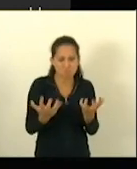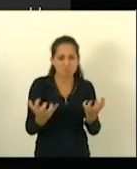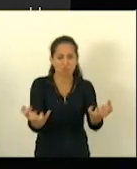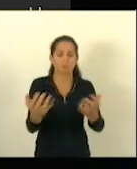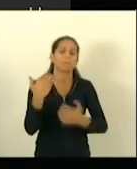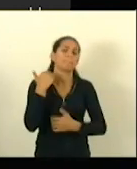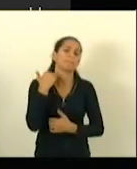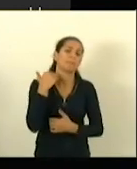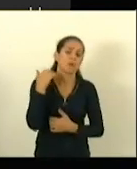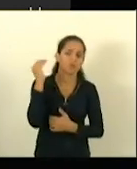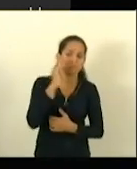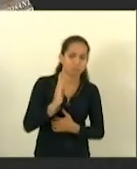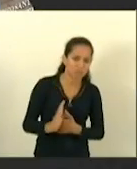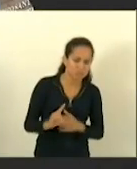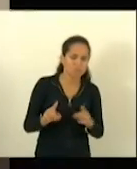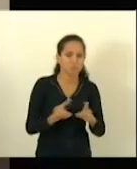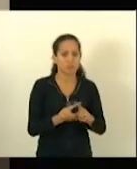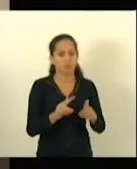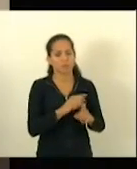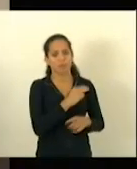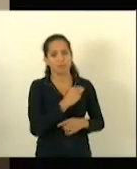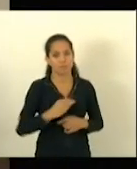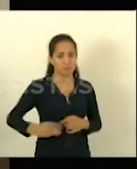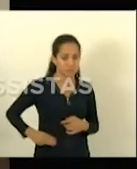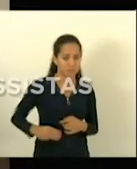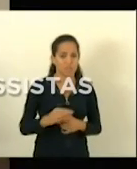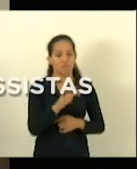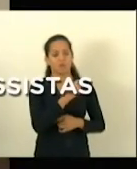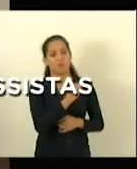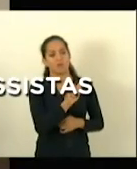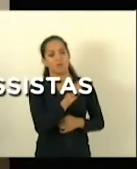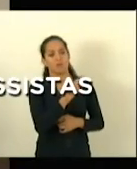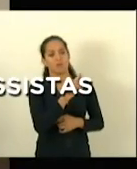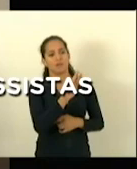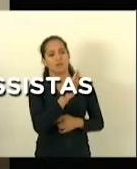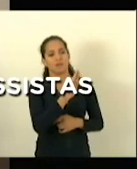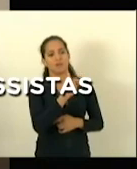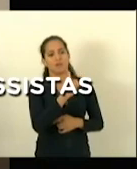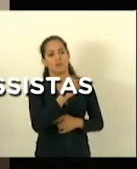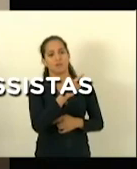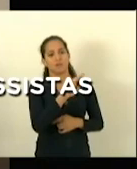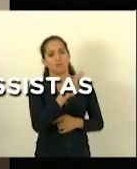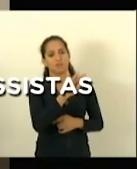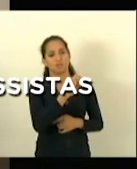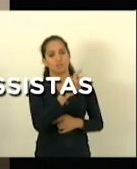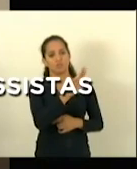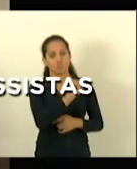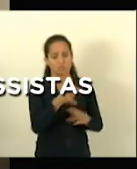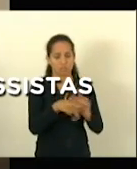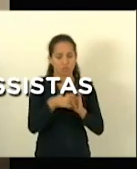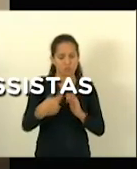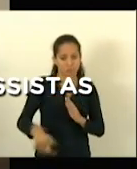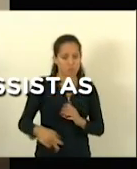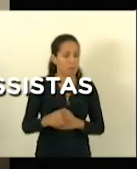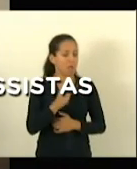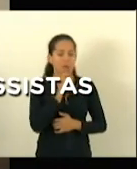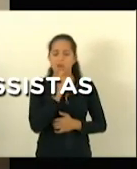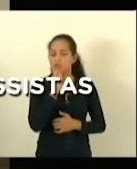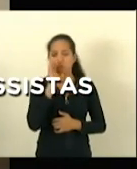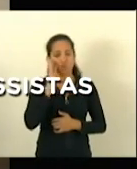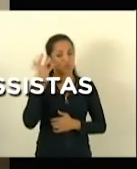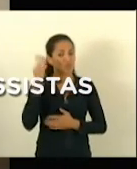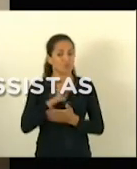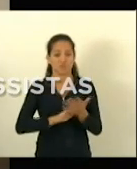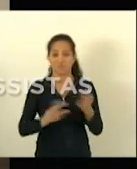Brasil para discutir com o governo do estado Ainda não foi tomado nenhuma providência Ainda estamos